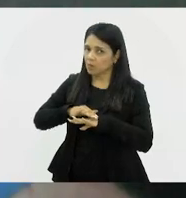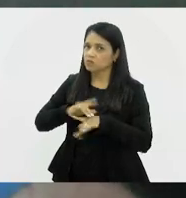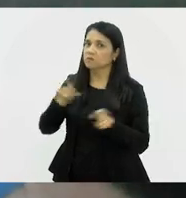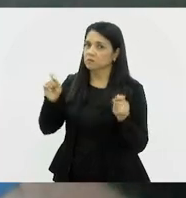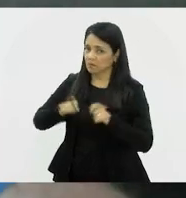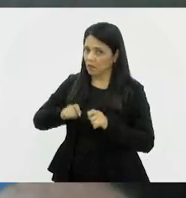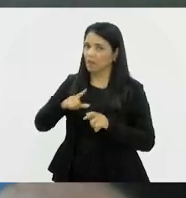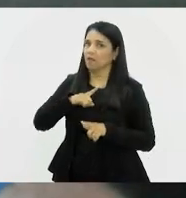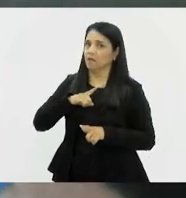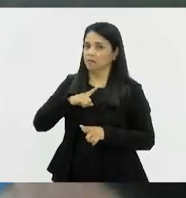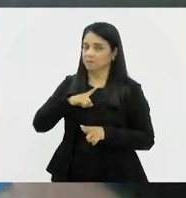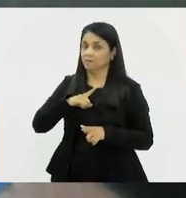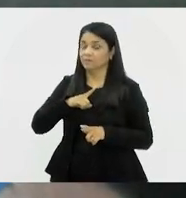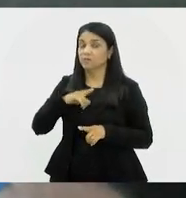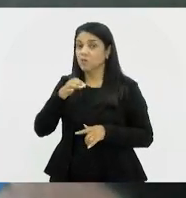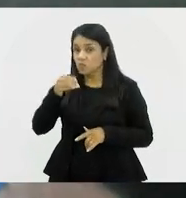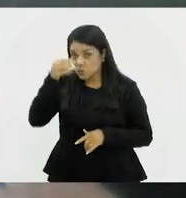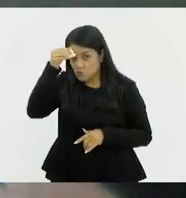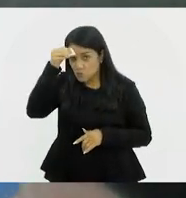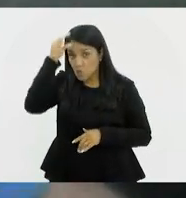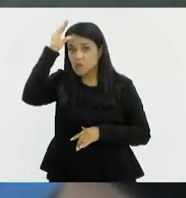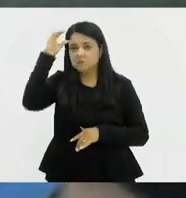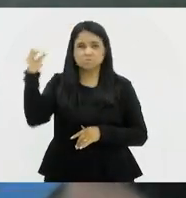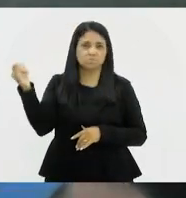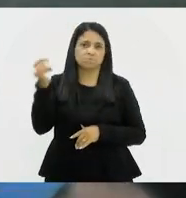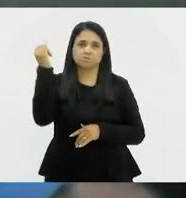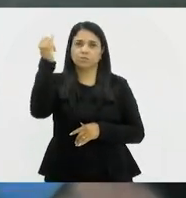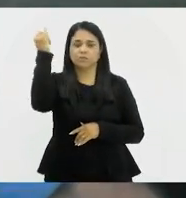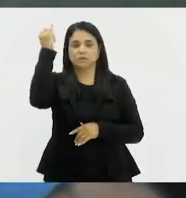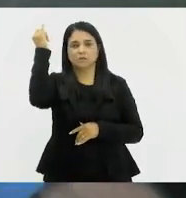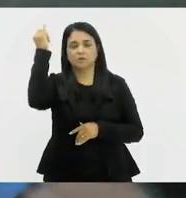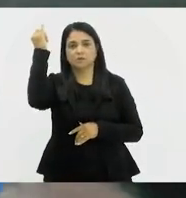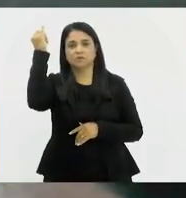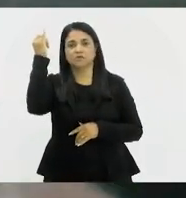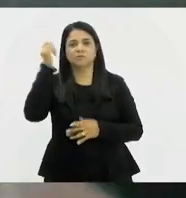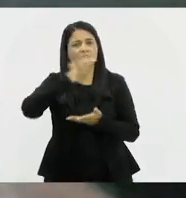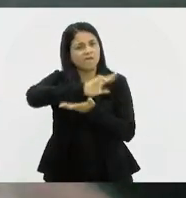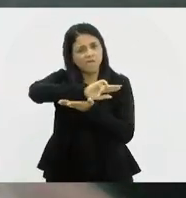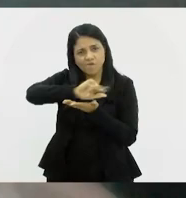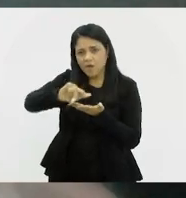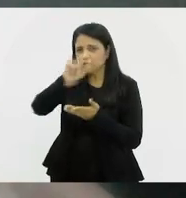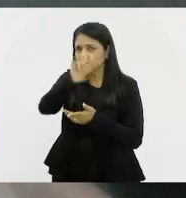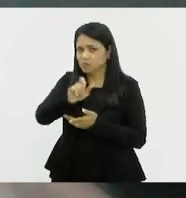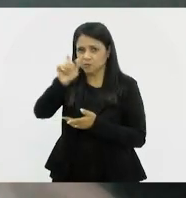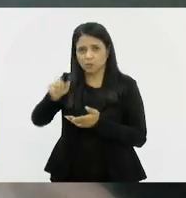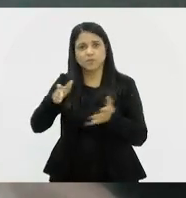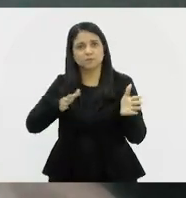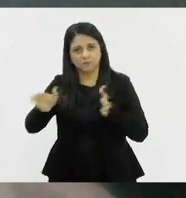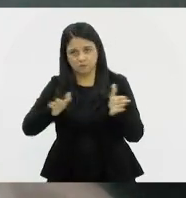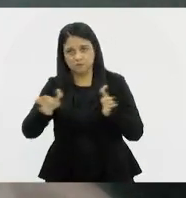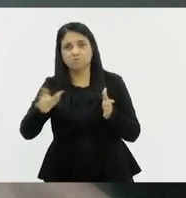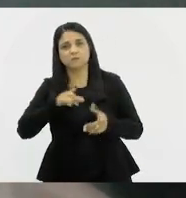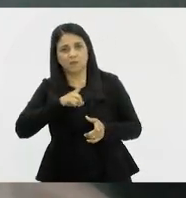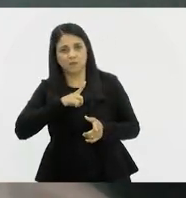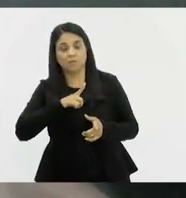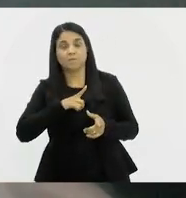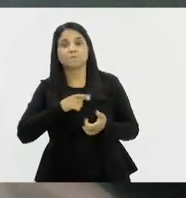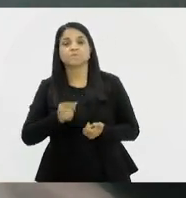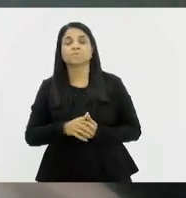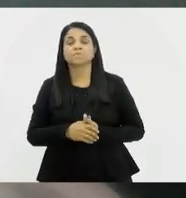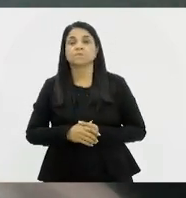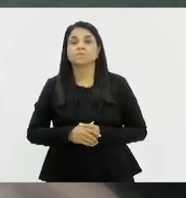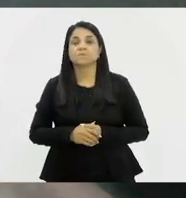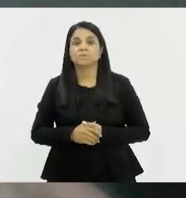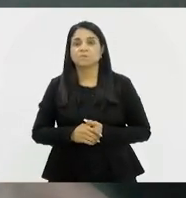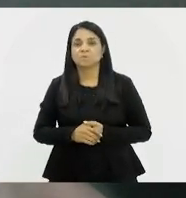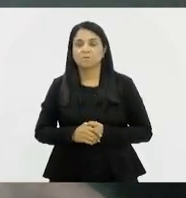conhecimento é importante, e ele é hoje acessível a inúmeras pessoas. Próximo. E aí nós